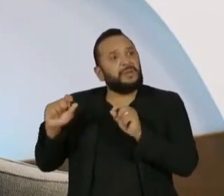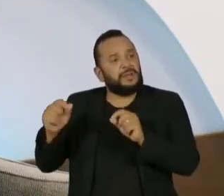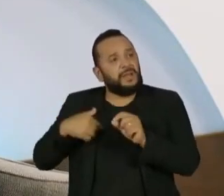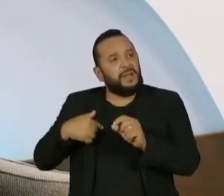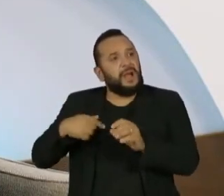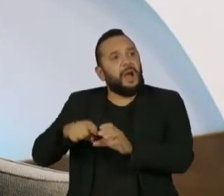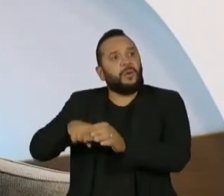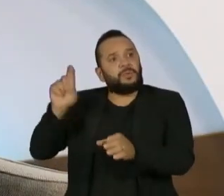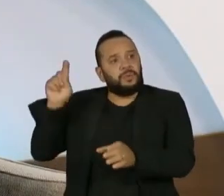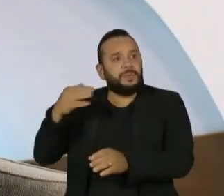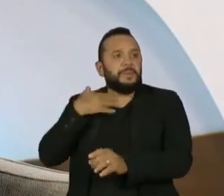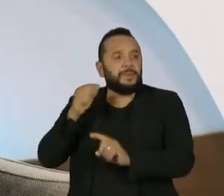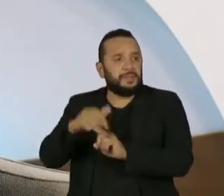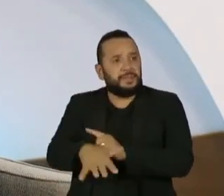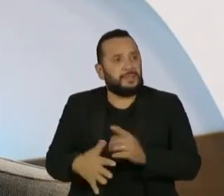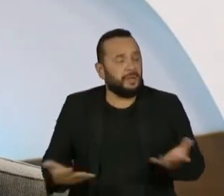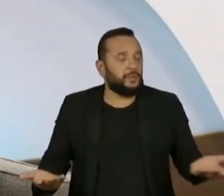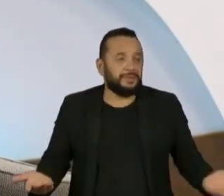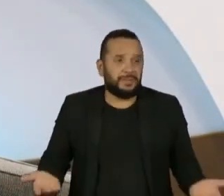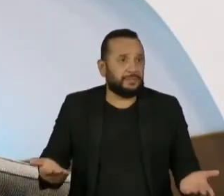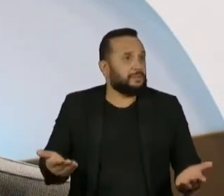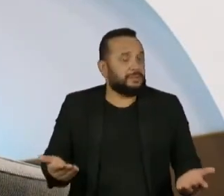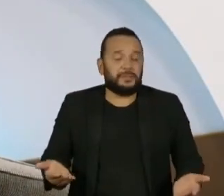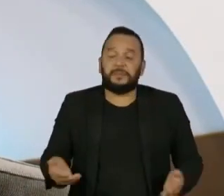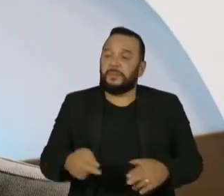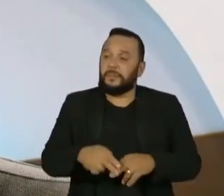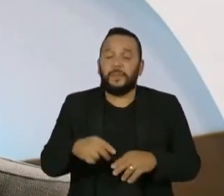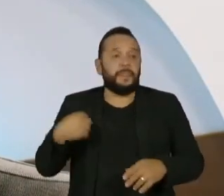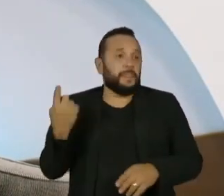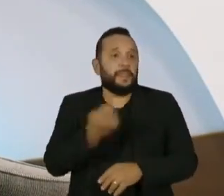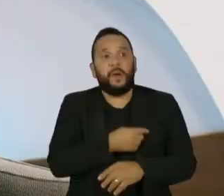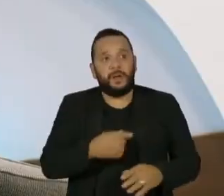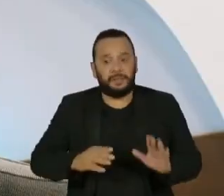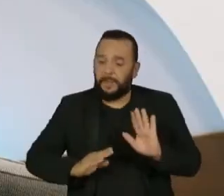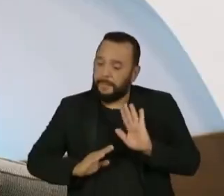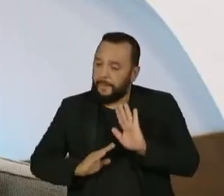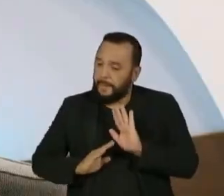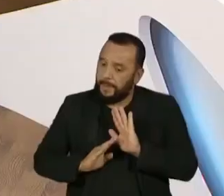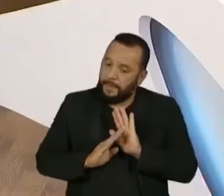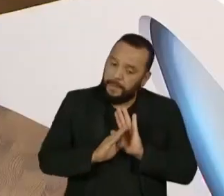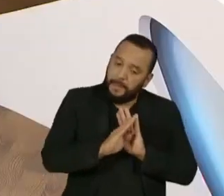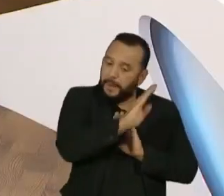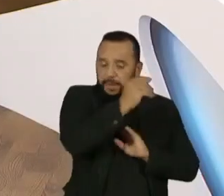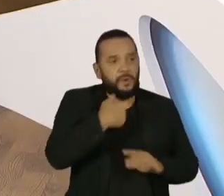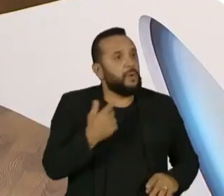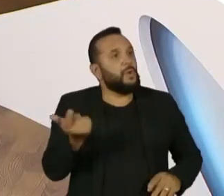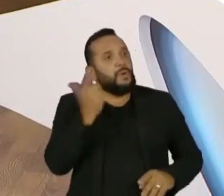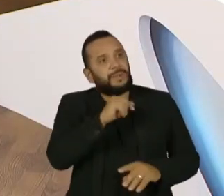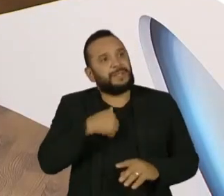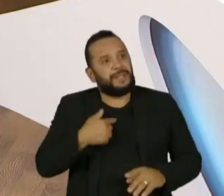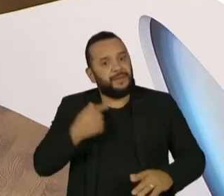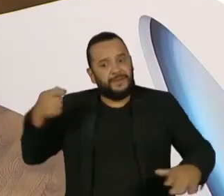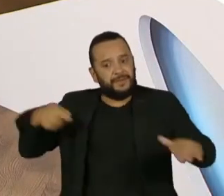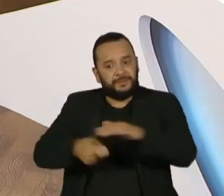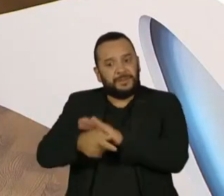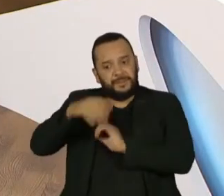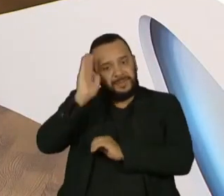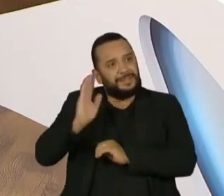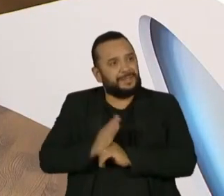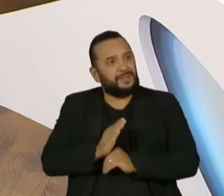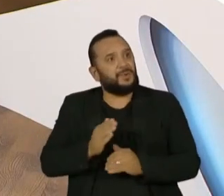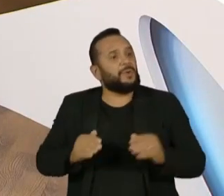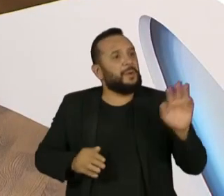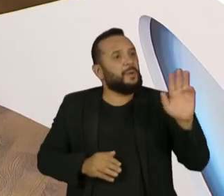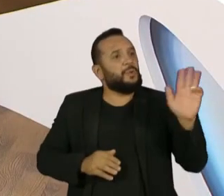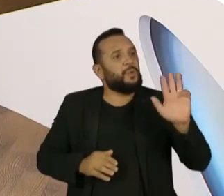todas as referências que permitiram a melhoria da nossa nota no ranking para permitir investimento no Brasil. Nós vemos esse